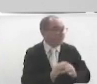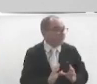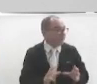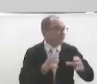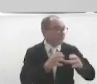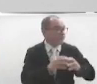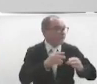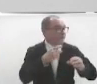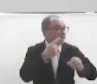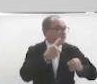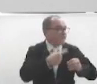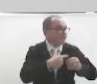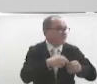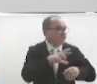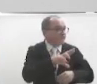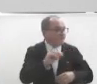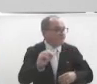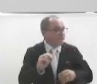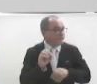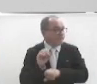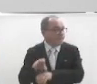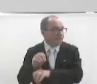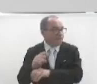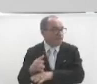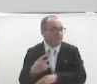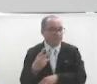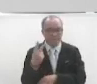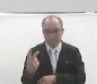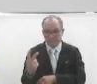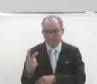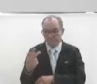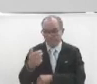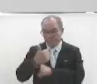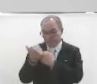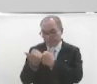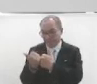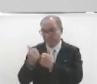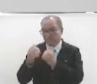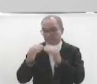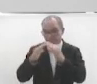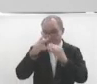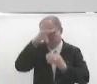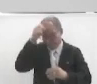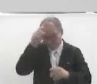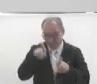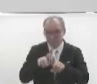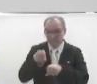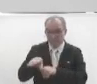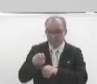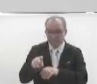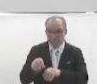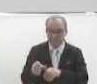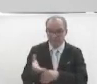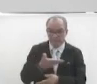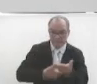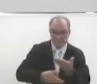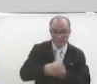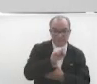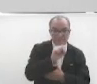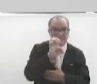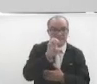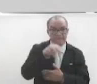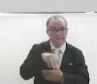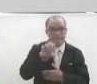da rede Municipal de Educação dois suplentes e efetivos da rede Municipal de Educação indicados pela Semed